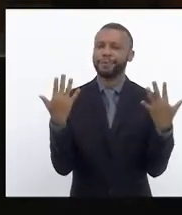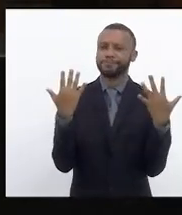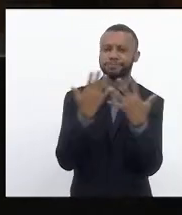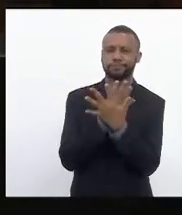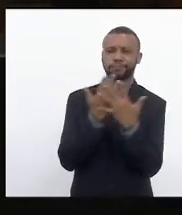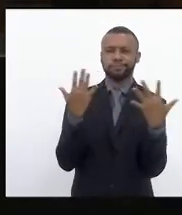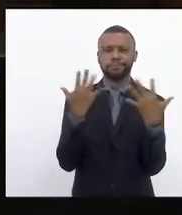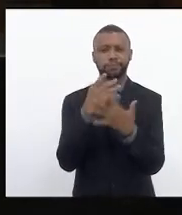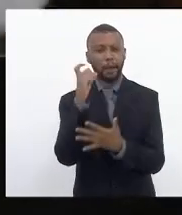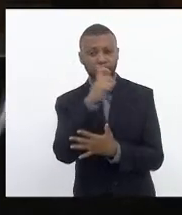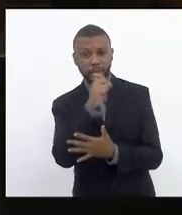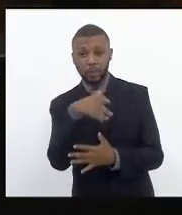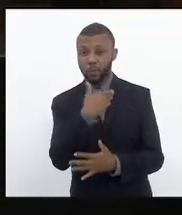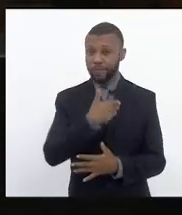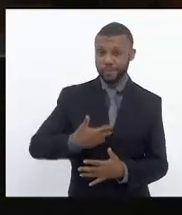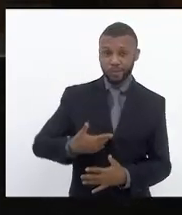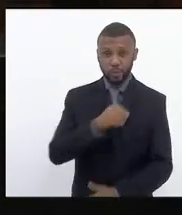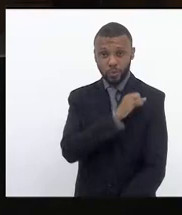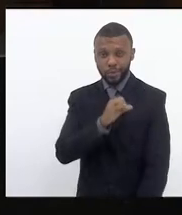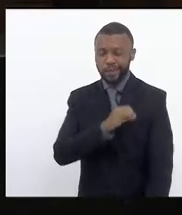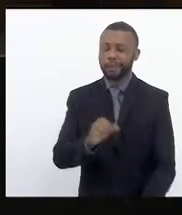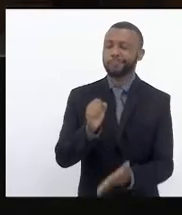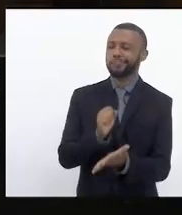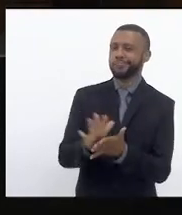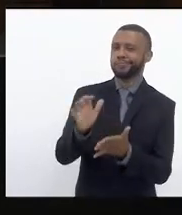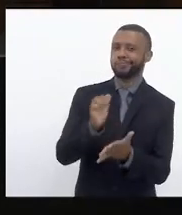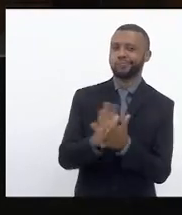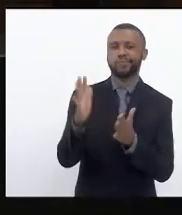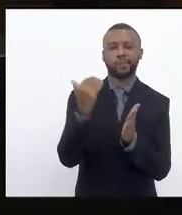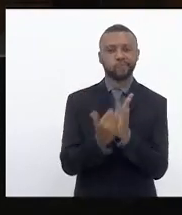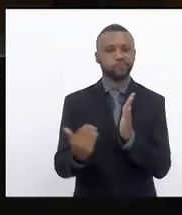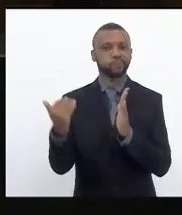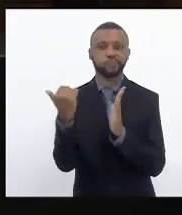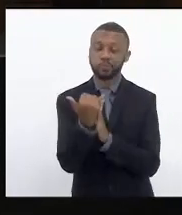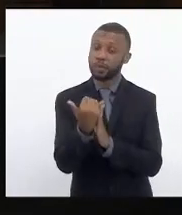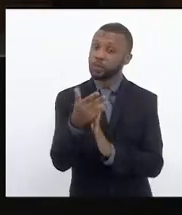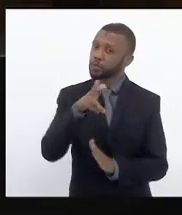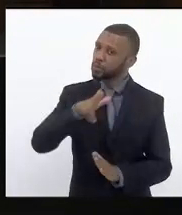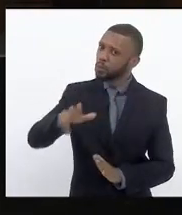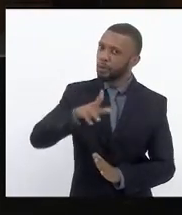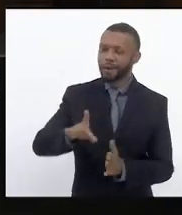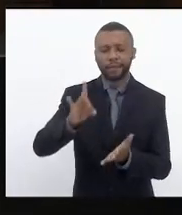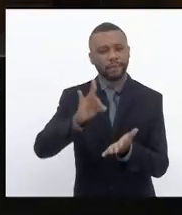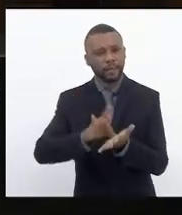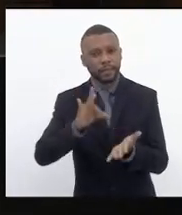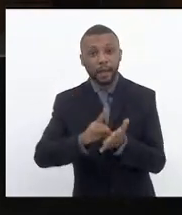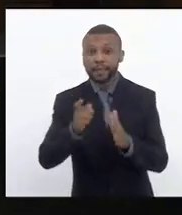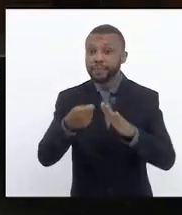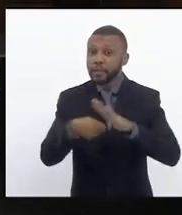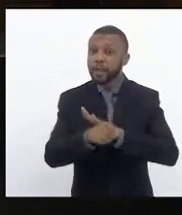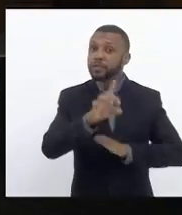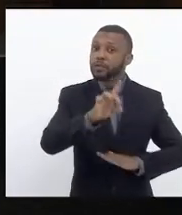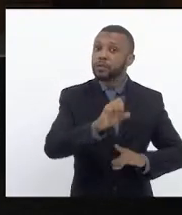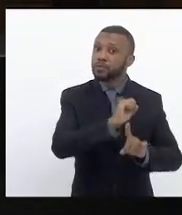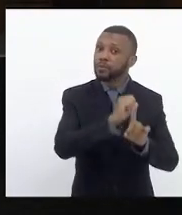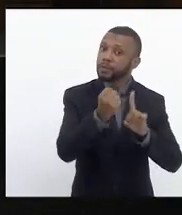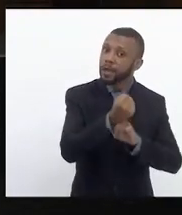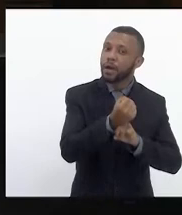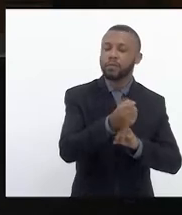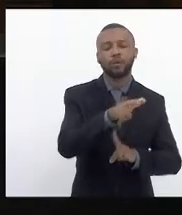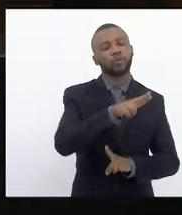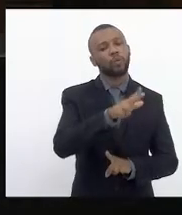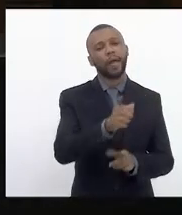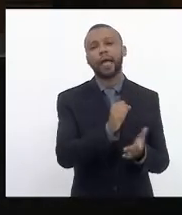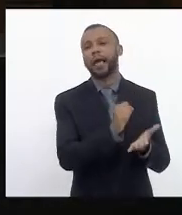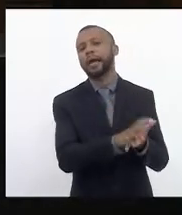é de que o Estado do Rio de Janeiro é o estado que gasta muito isso não é verdade investimento em direito em sua cidade não é gasto